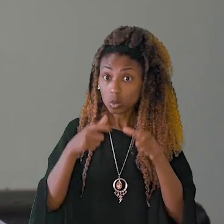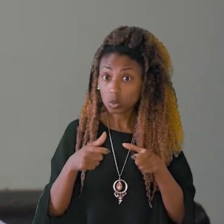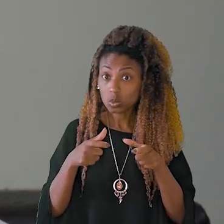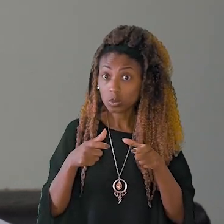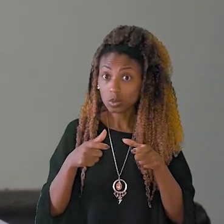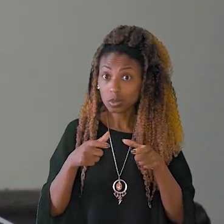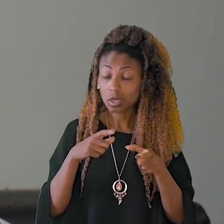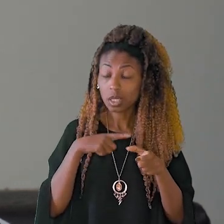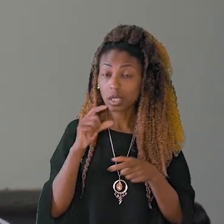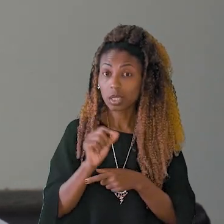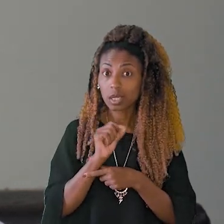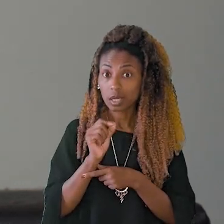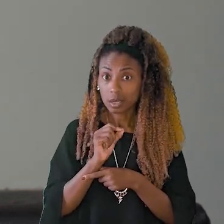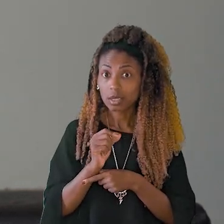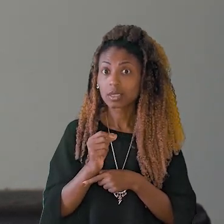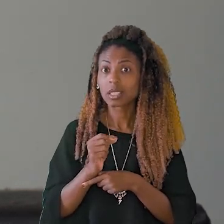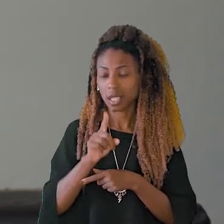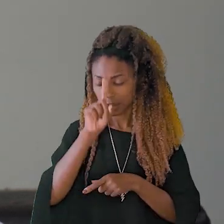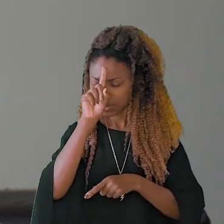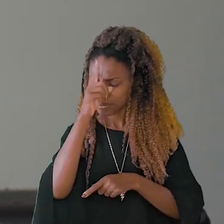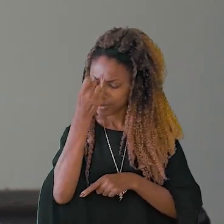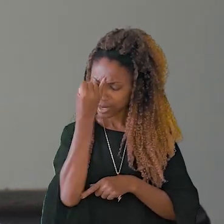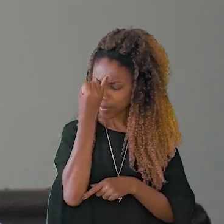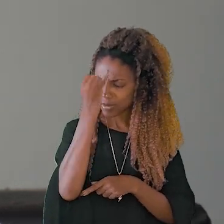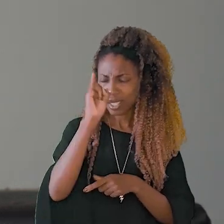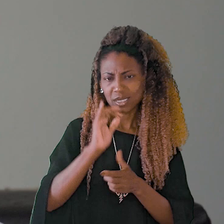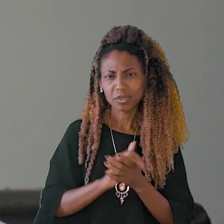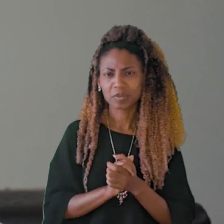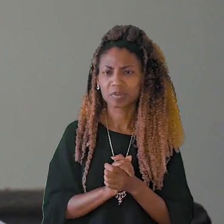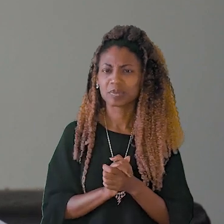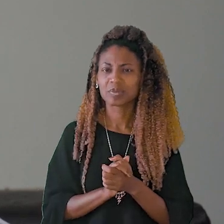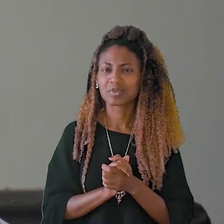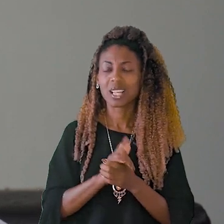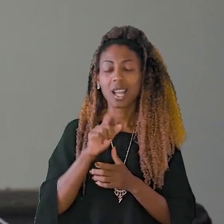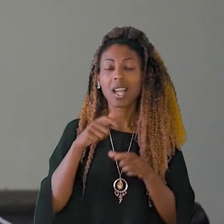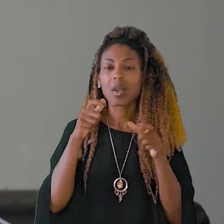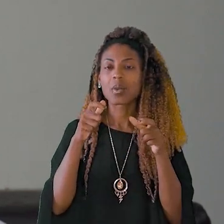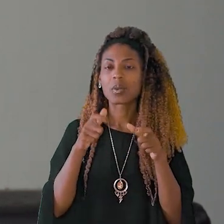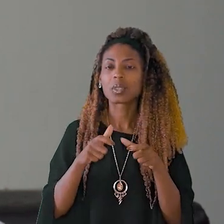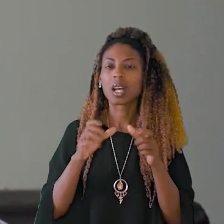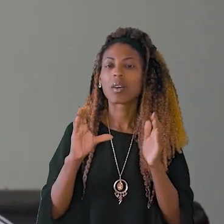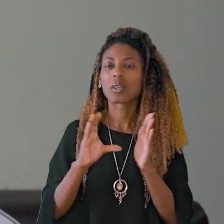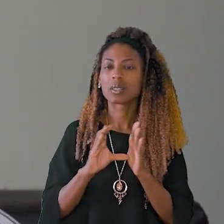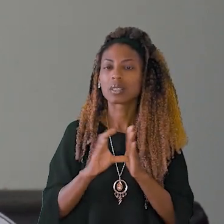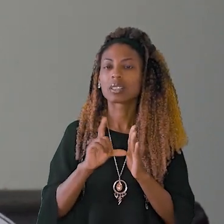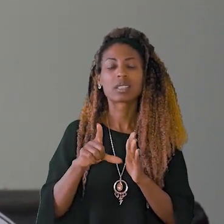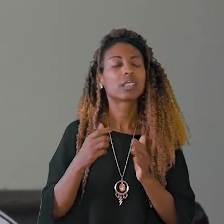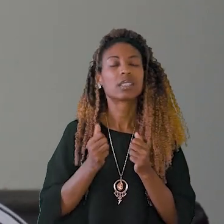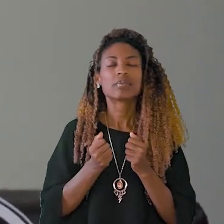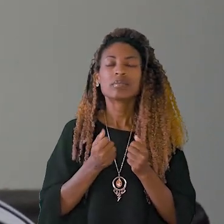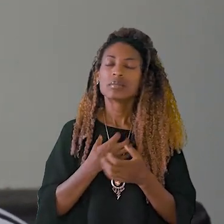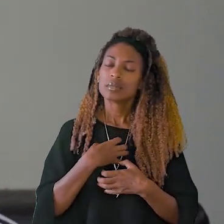onde você tem suas criações, né? É dentre a esse lugar, a essa comunidade, que você vai se